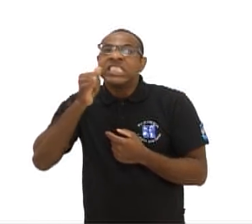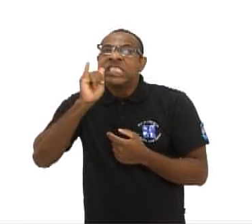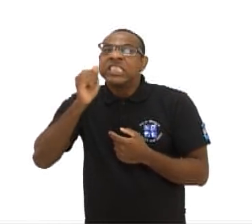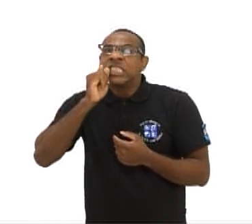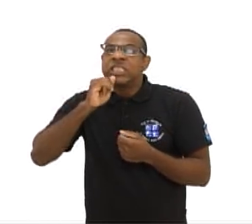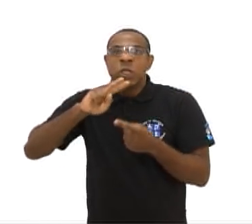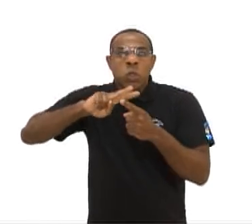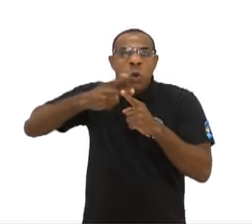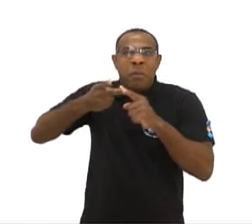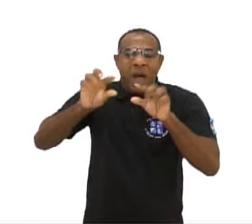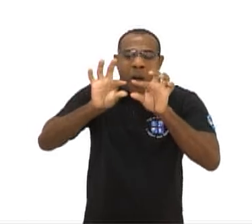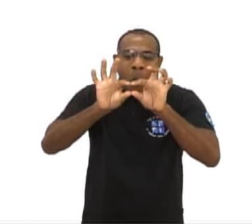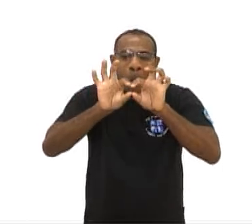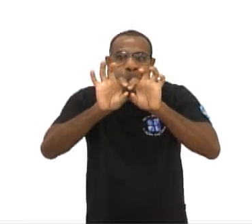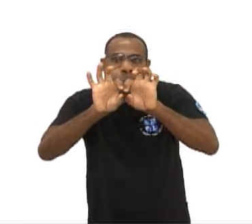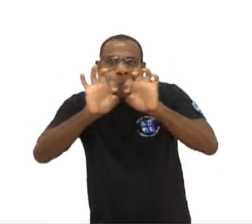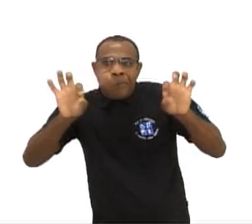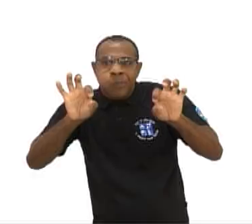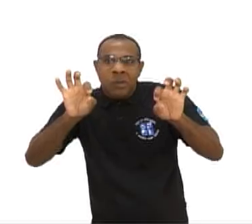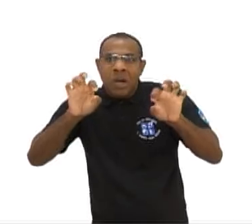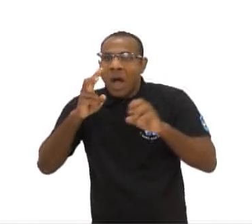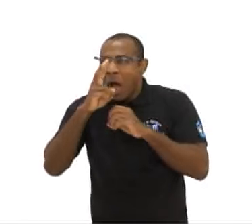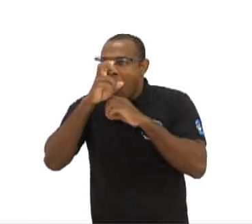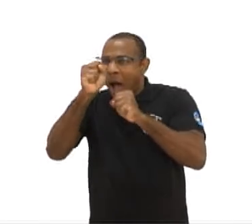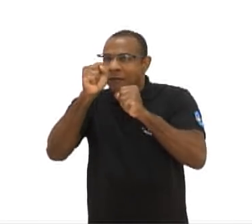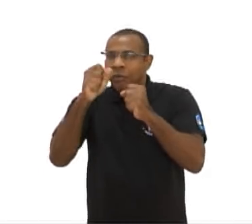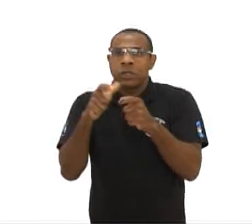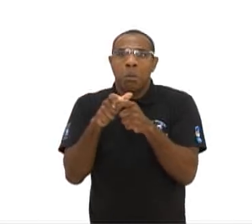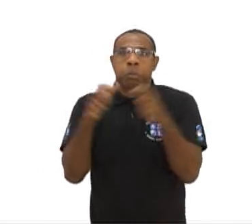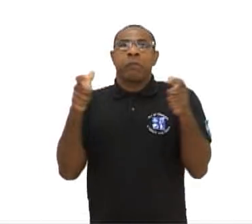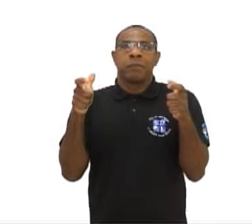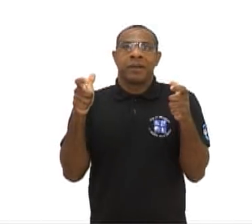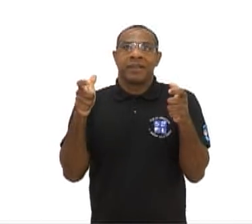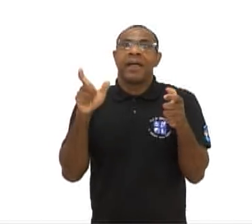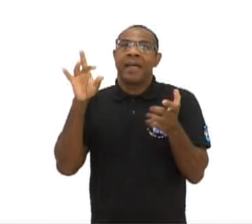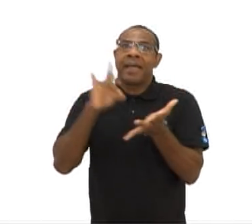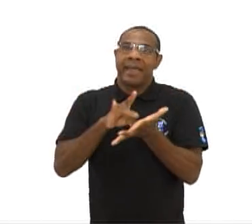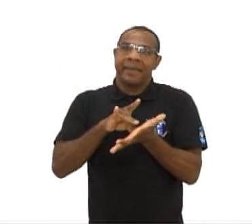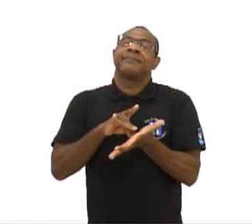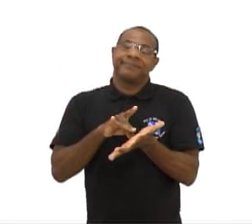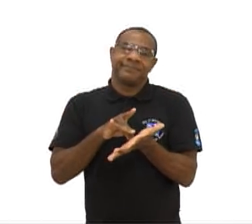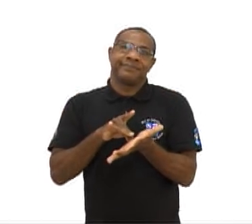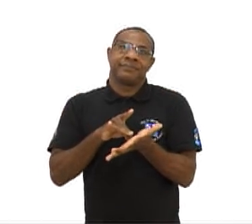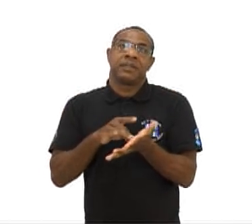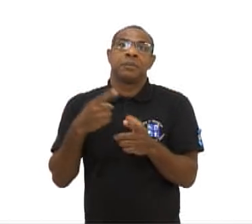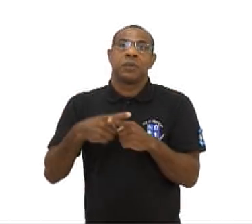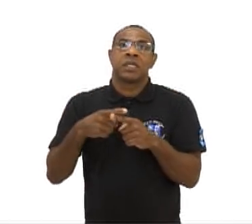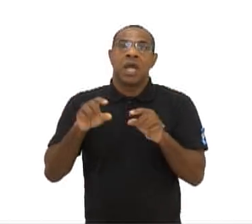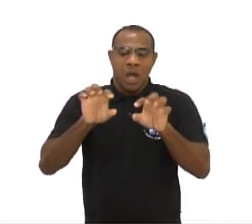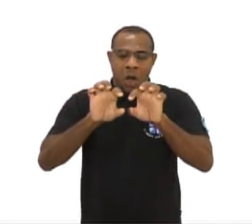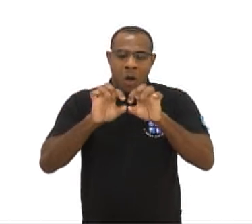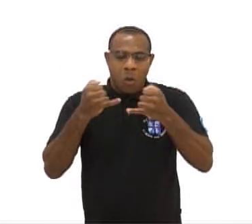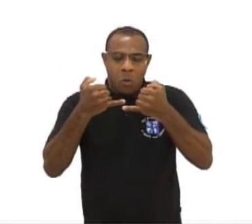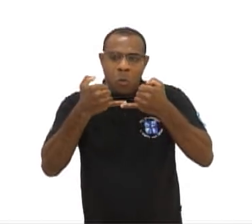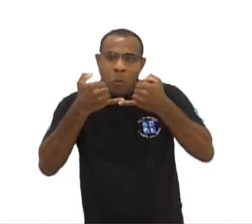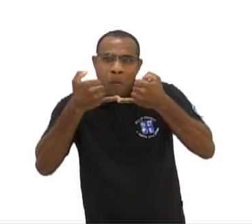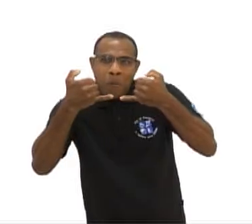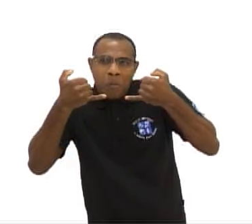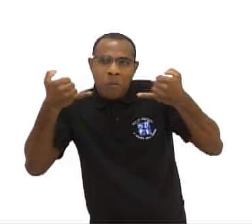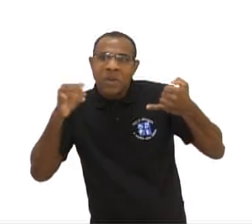fio, dobraremos a sua resistência. Isso é verdadeiro, porque o comprimento do fio ele